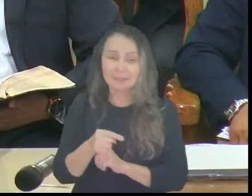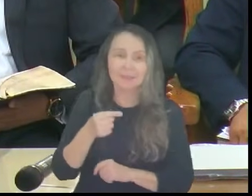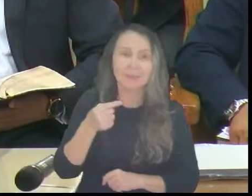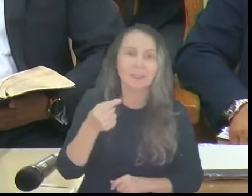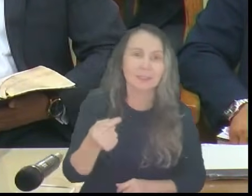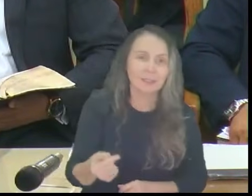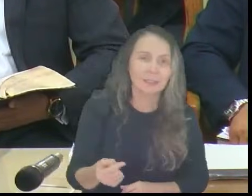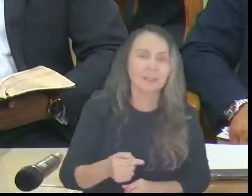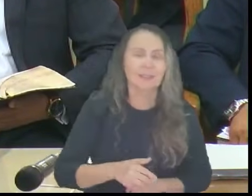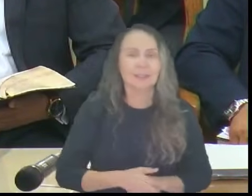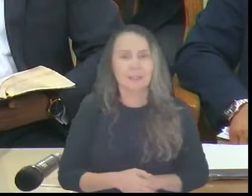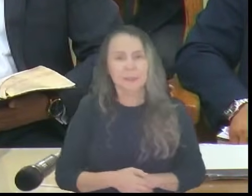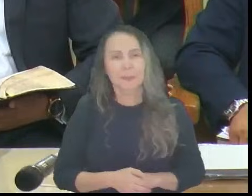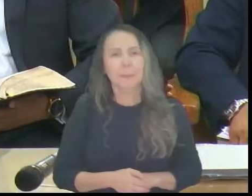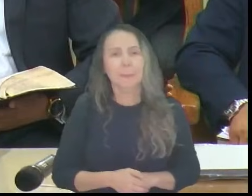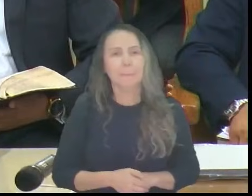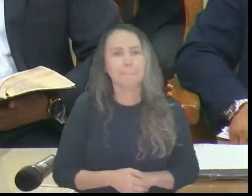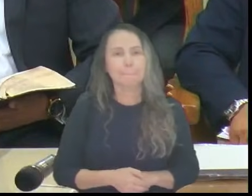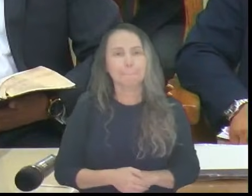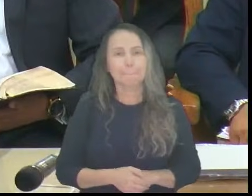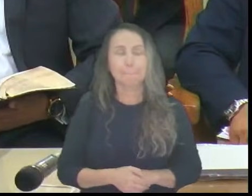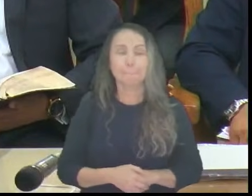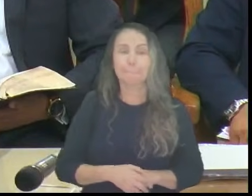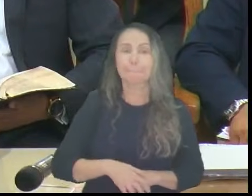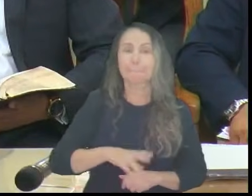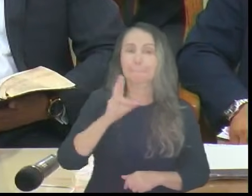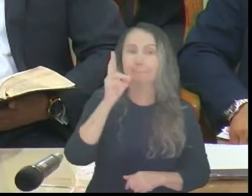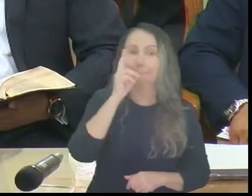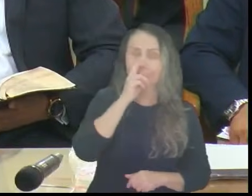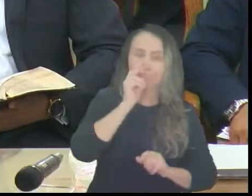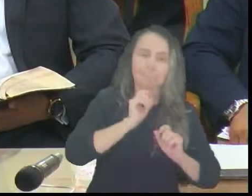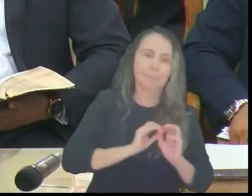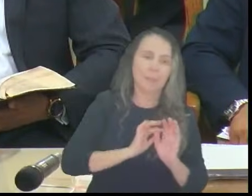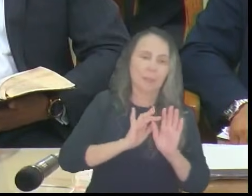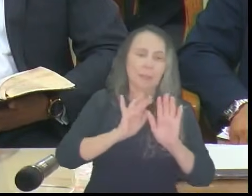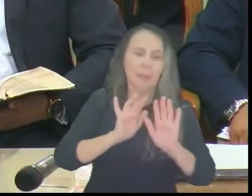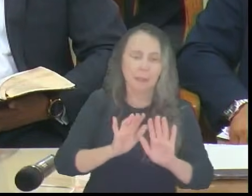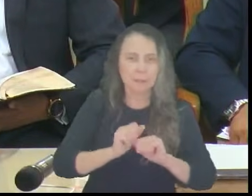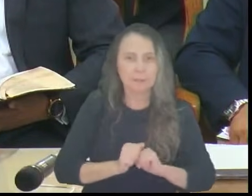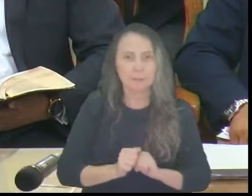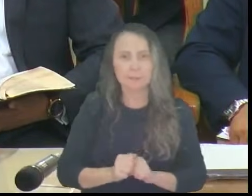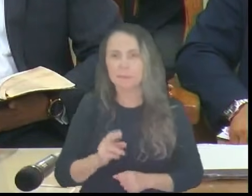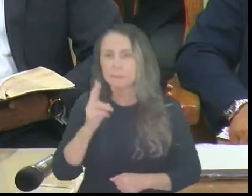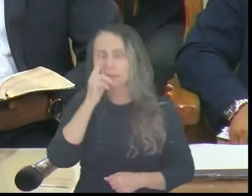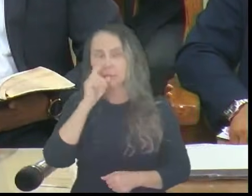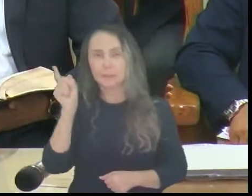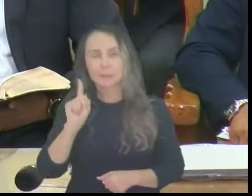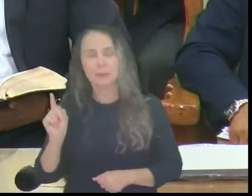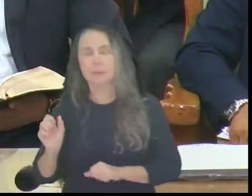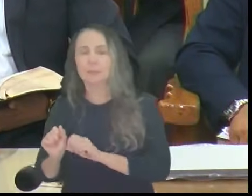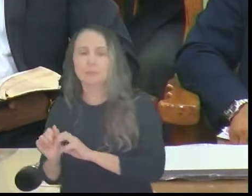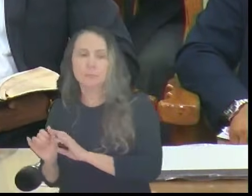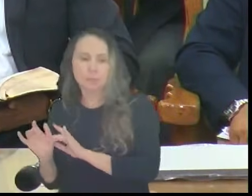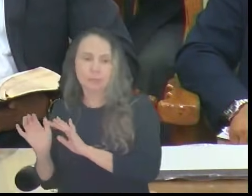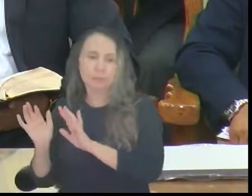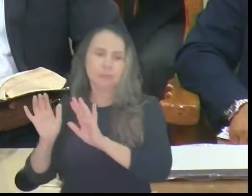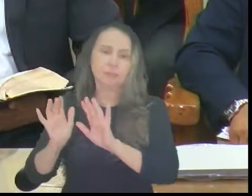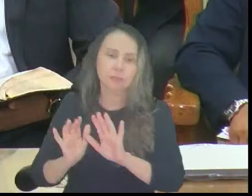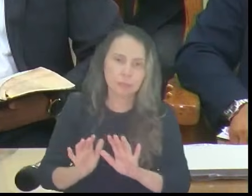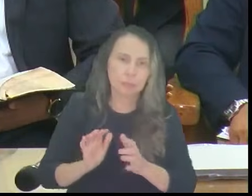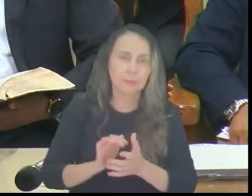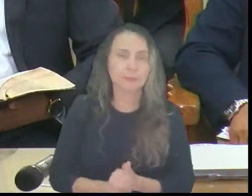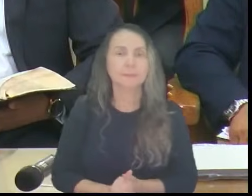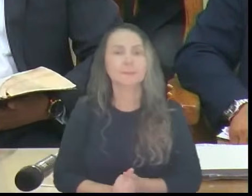vieram os crentes e os não crentes perante o chefe dos eunucos. Diz que